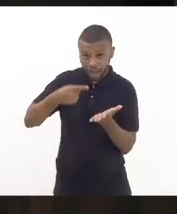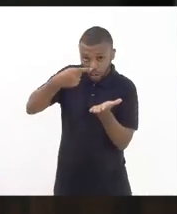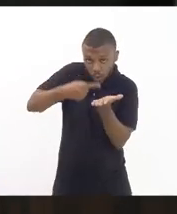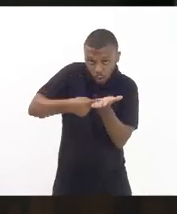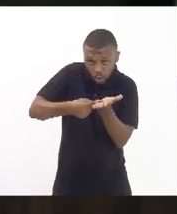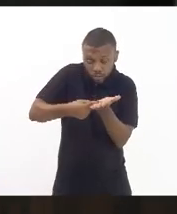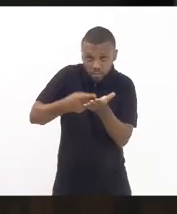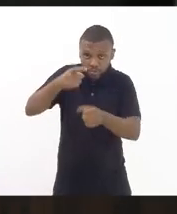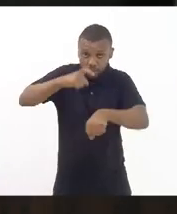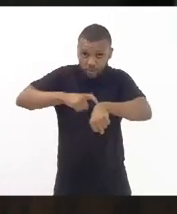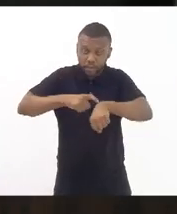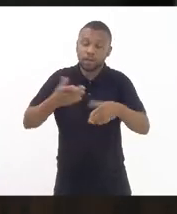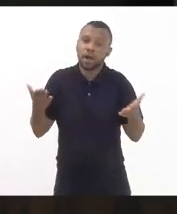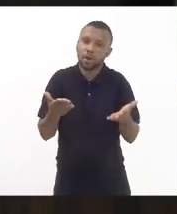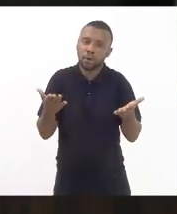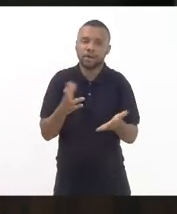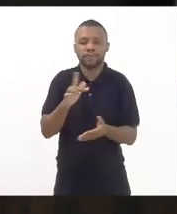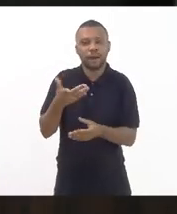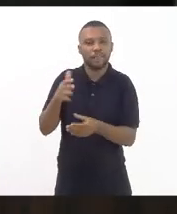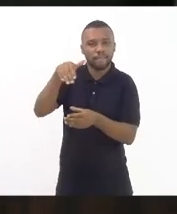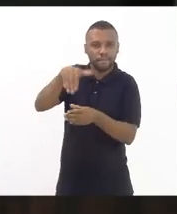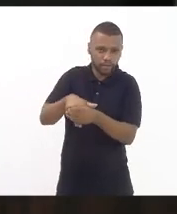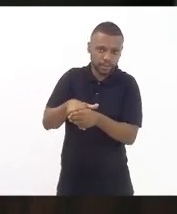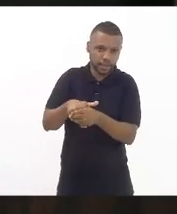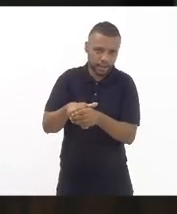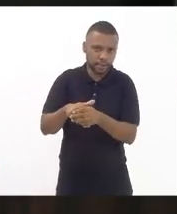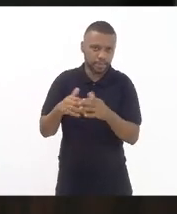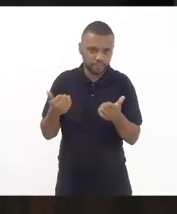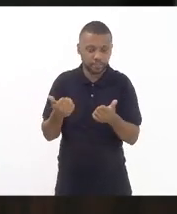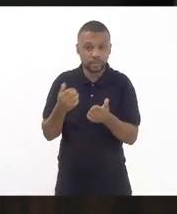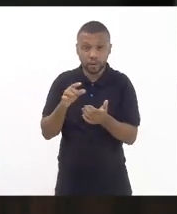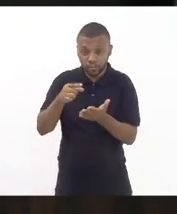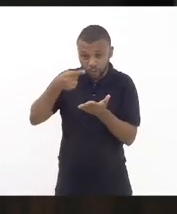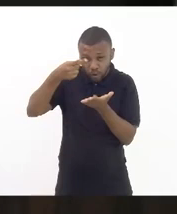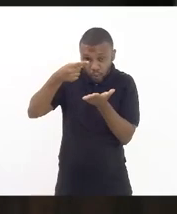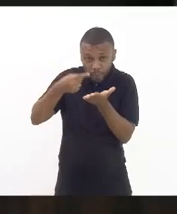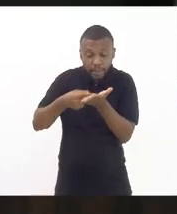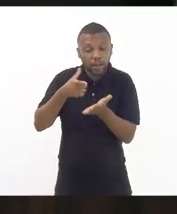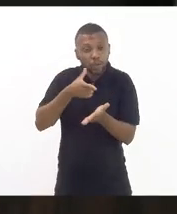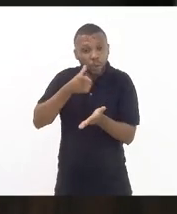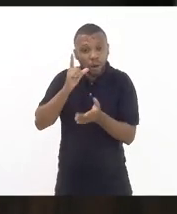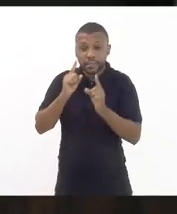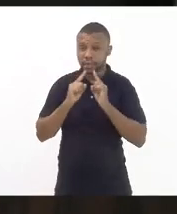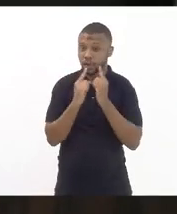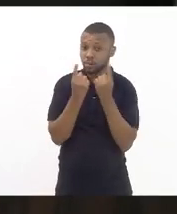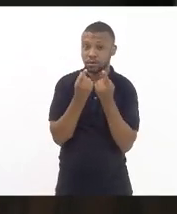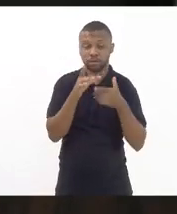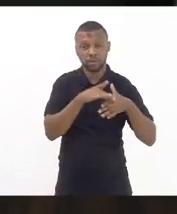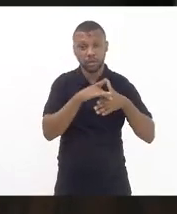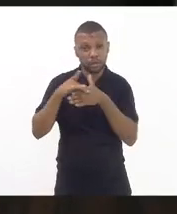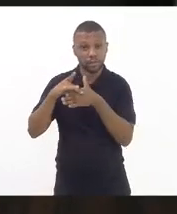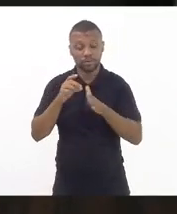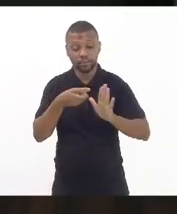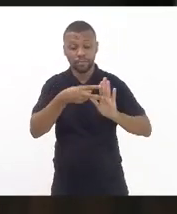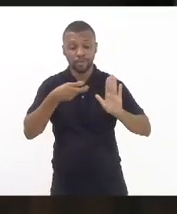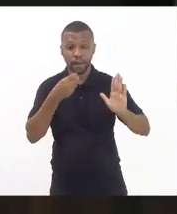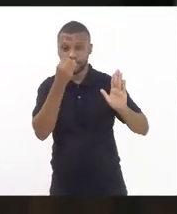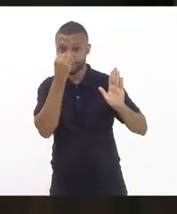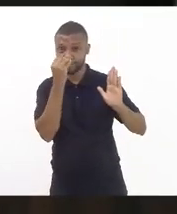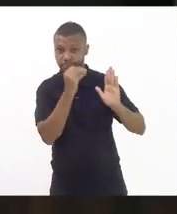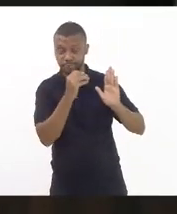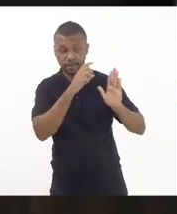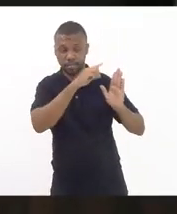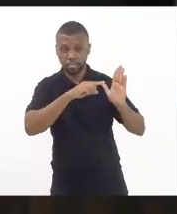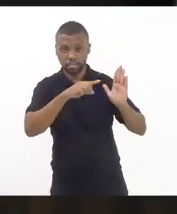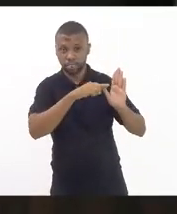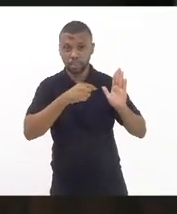agora votar. Então, foi combinado no Colégio de Líderes de rejeitar os vetos